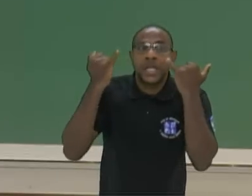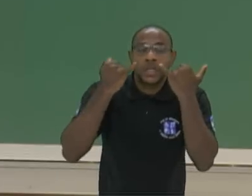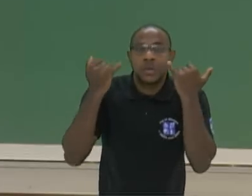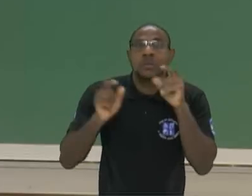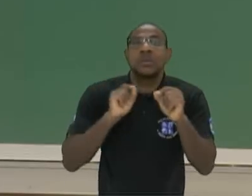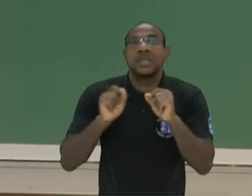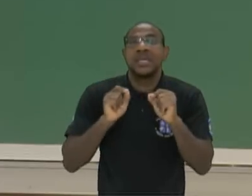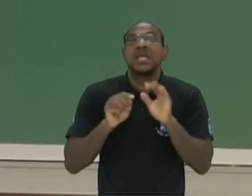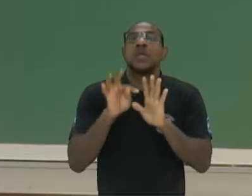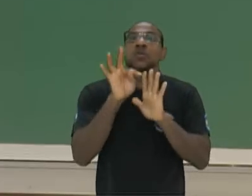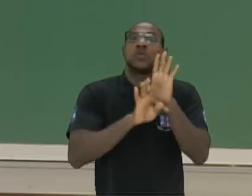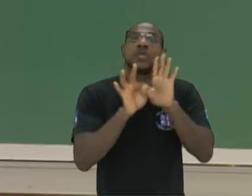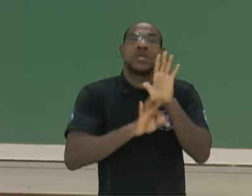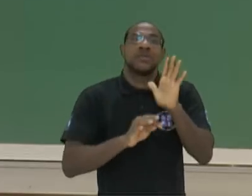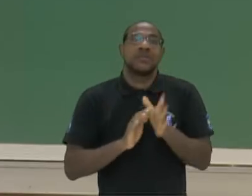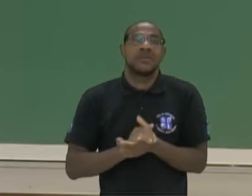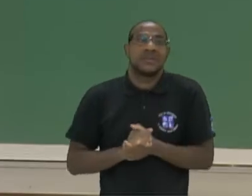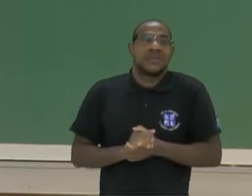texto, tá bom?